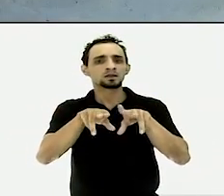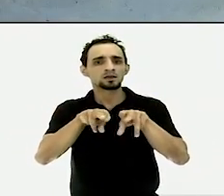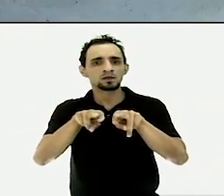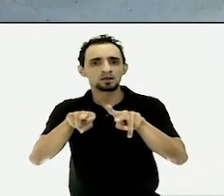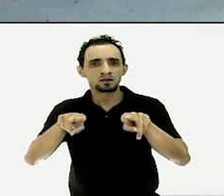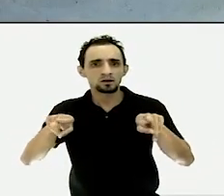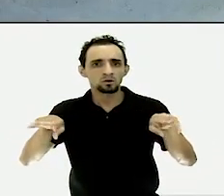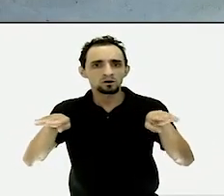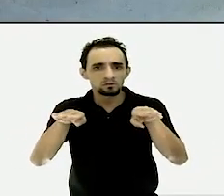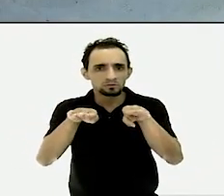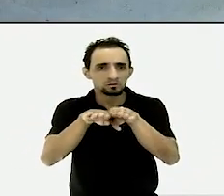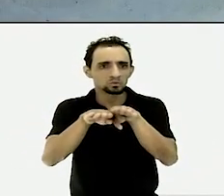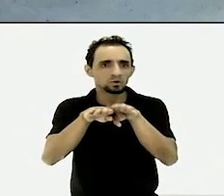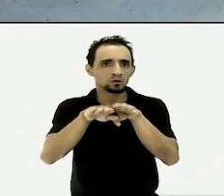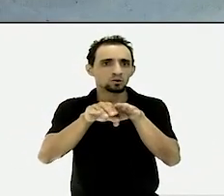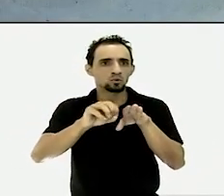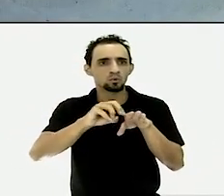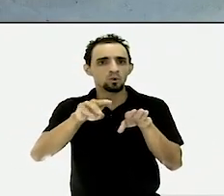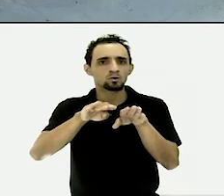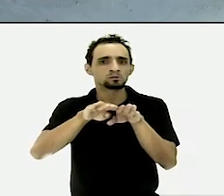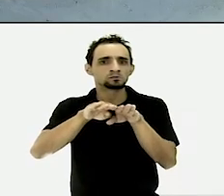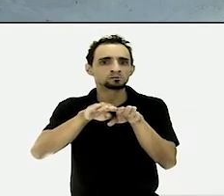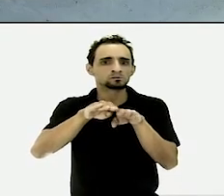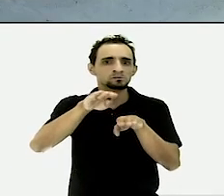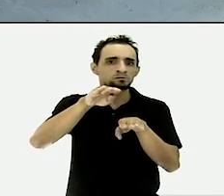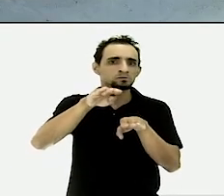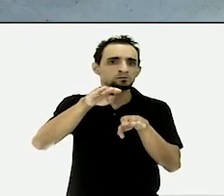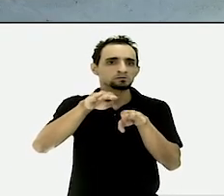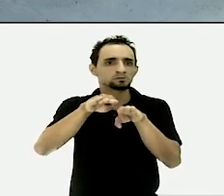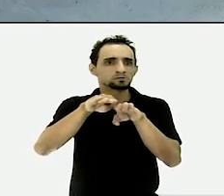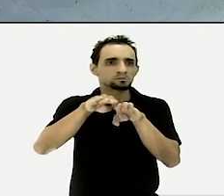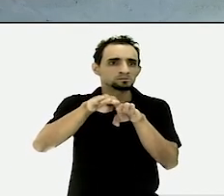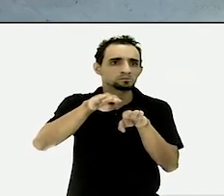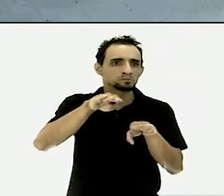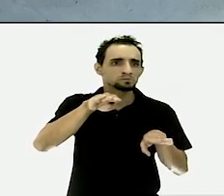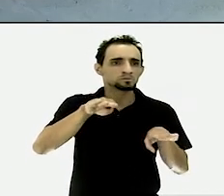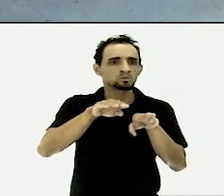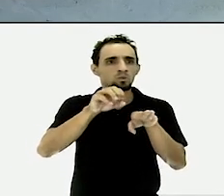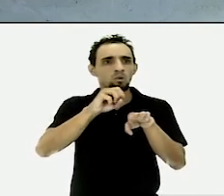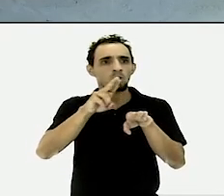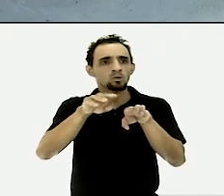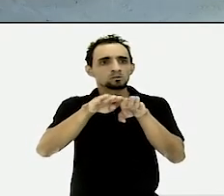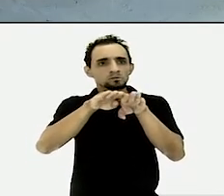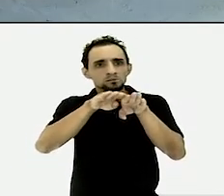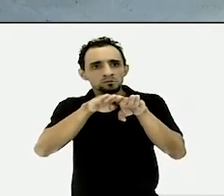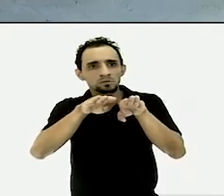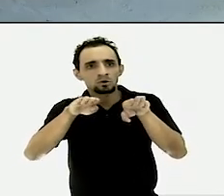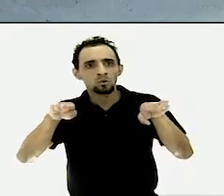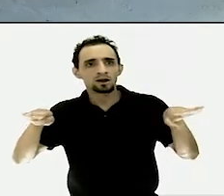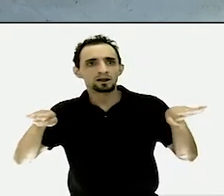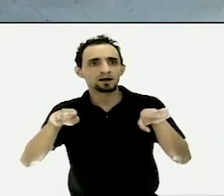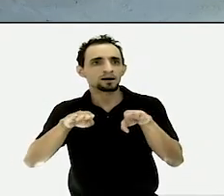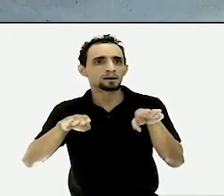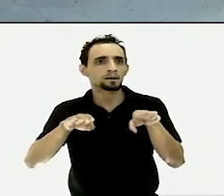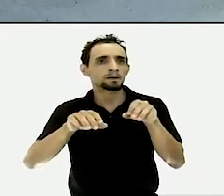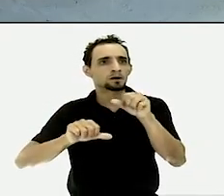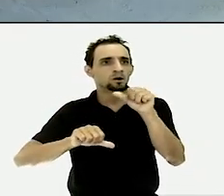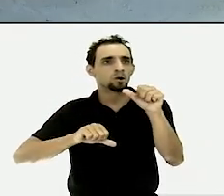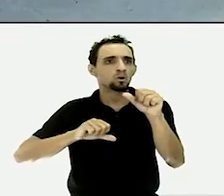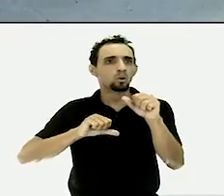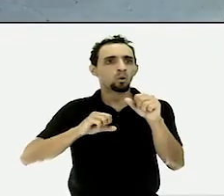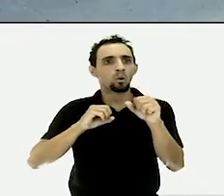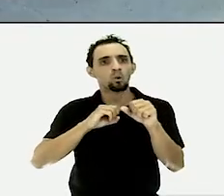menos, nós fizemos uma maquete mais ou menos. É, só para passar ali, o trânsito iria melhorar, como eu já disse, e assim vai. Pois não,